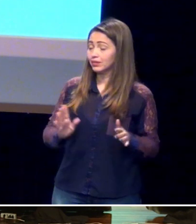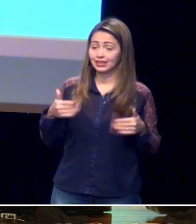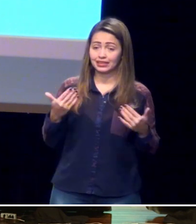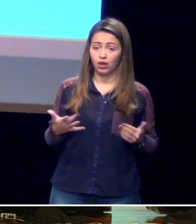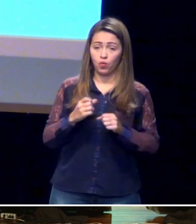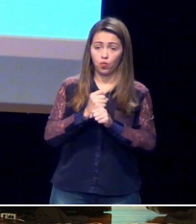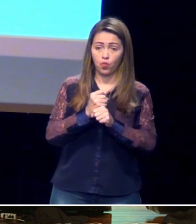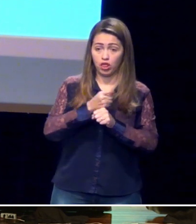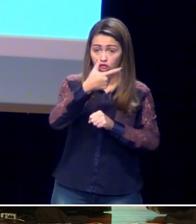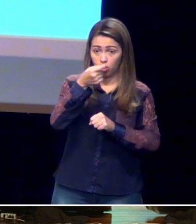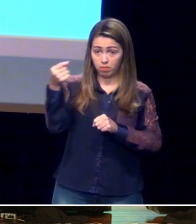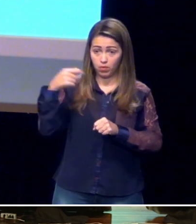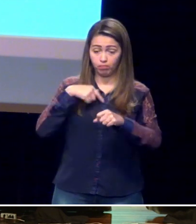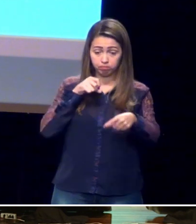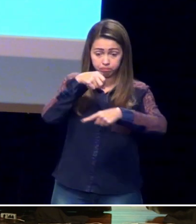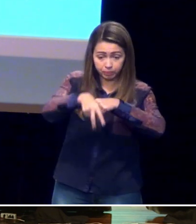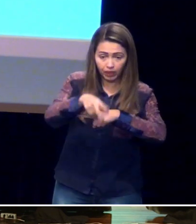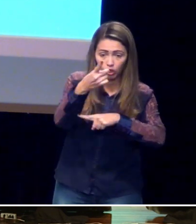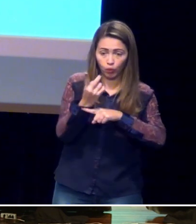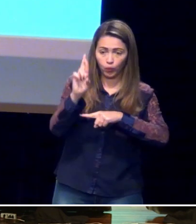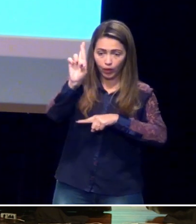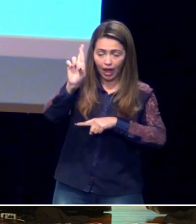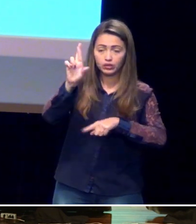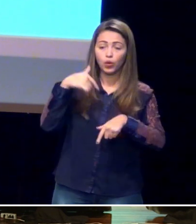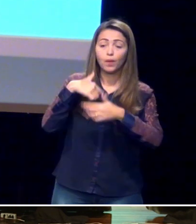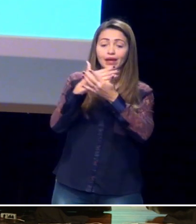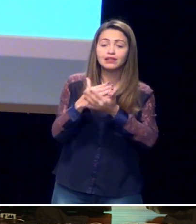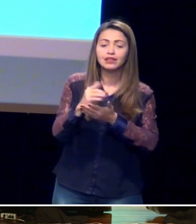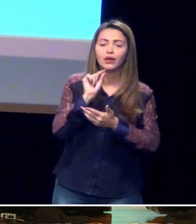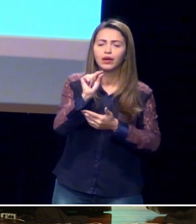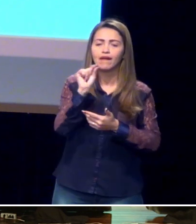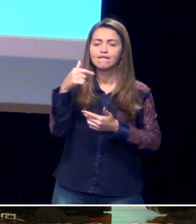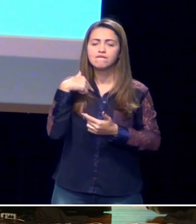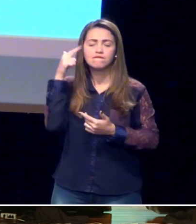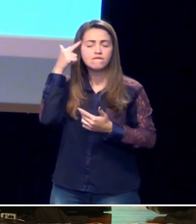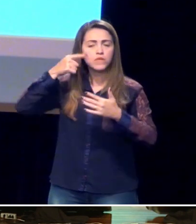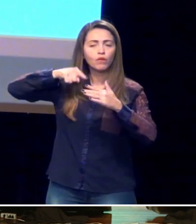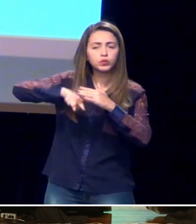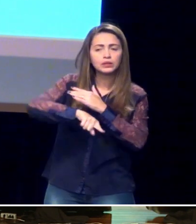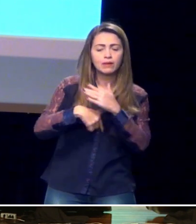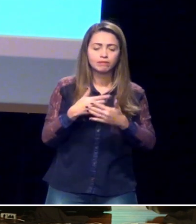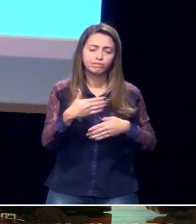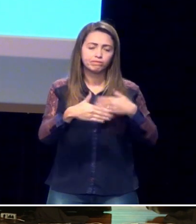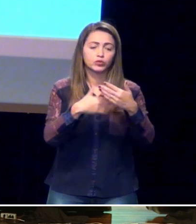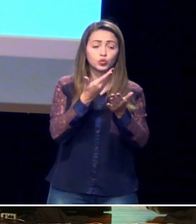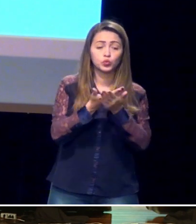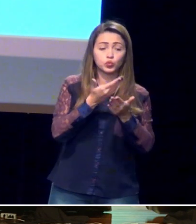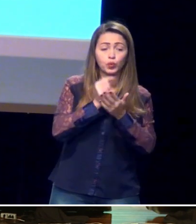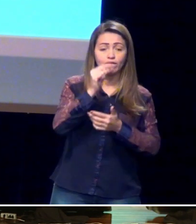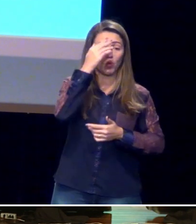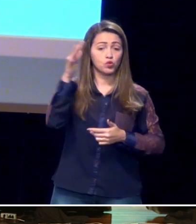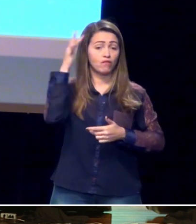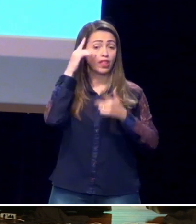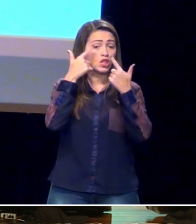Então, desde 2000, quando eu ingressei no doutorado, eu comecei a namorar e me aprofundar nos estudos da filosofia